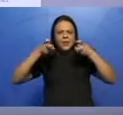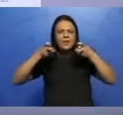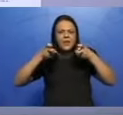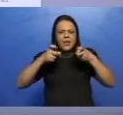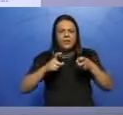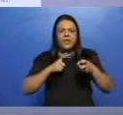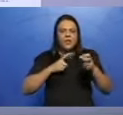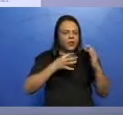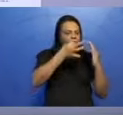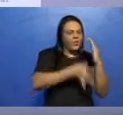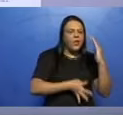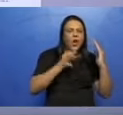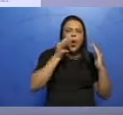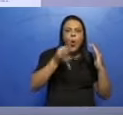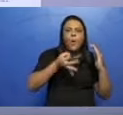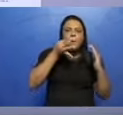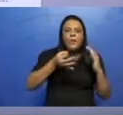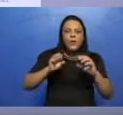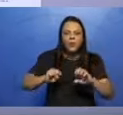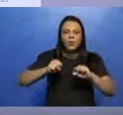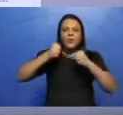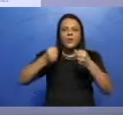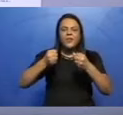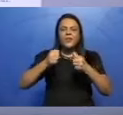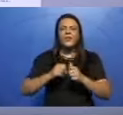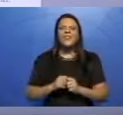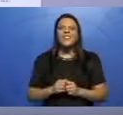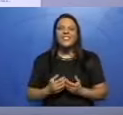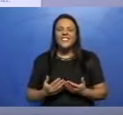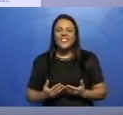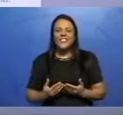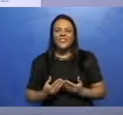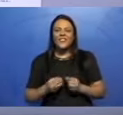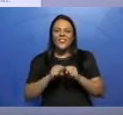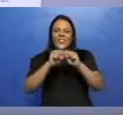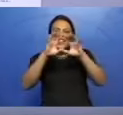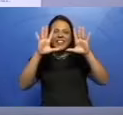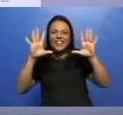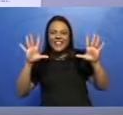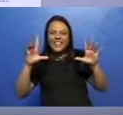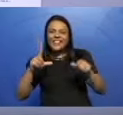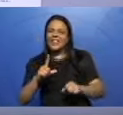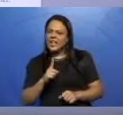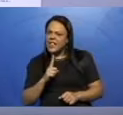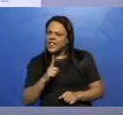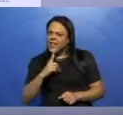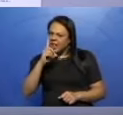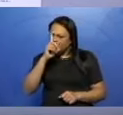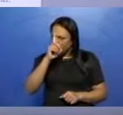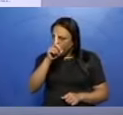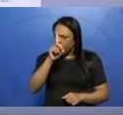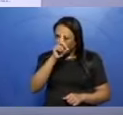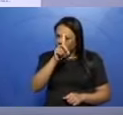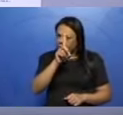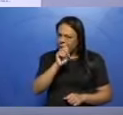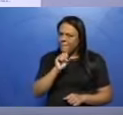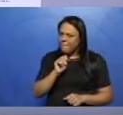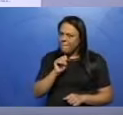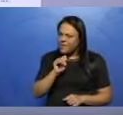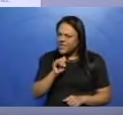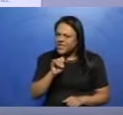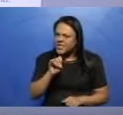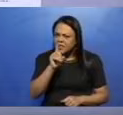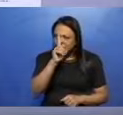argumentativa. Ficou claro? Alguma dúvida? Quem tiver dúvida, tirar as dúvidas com seus